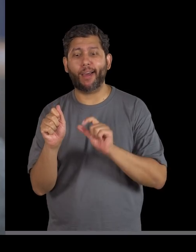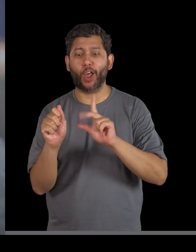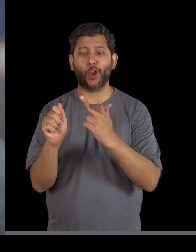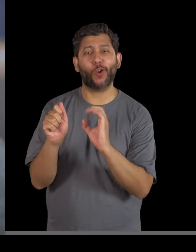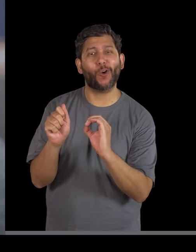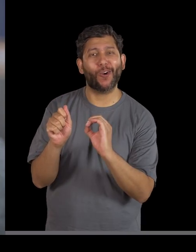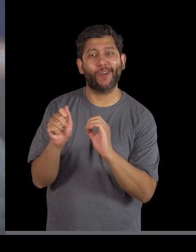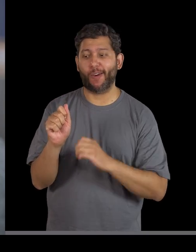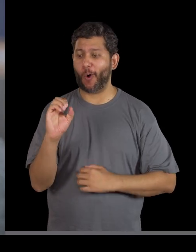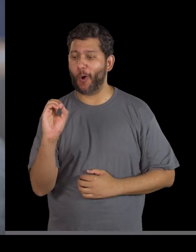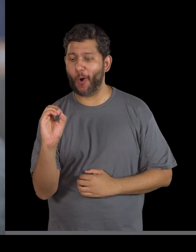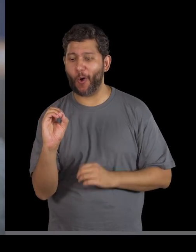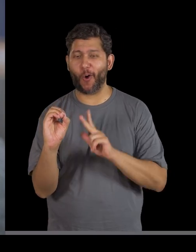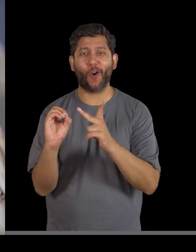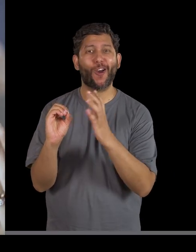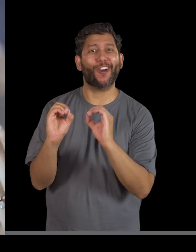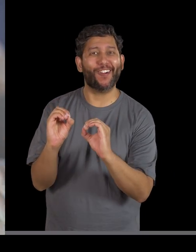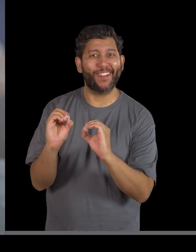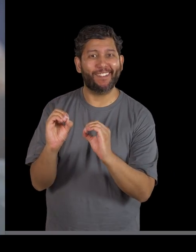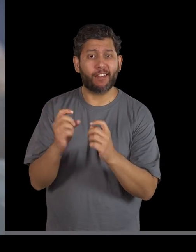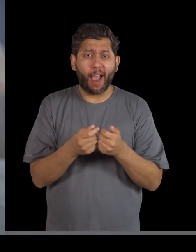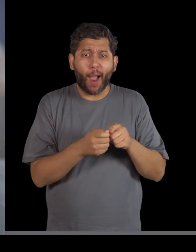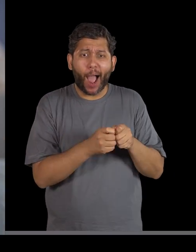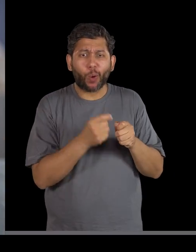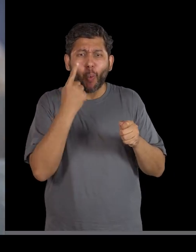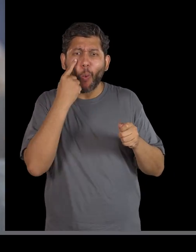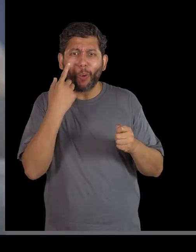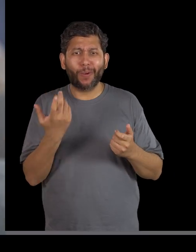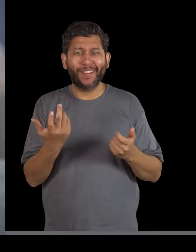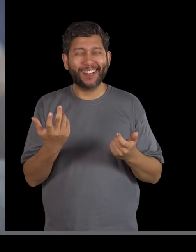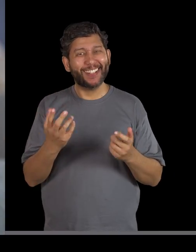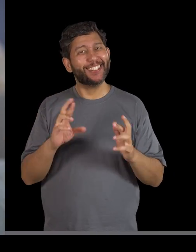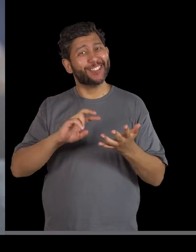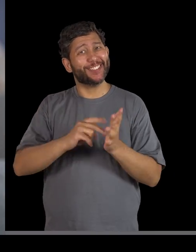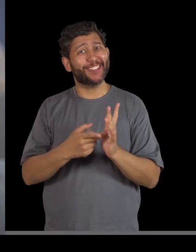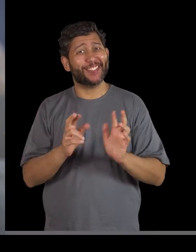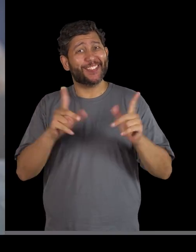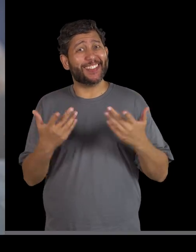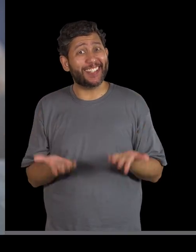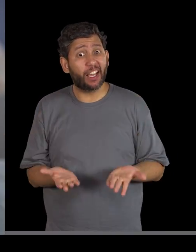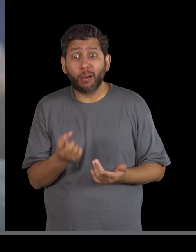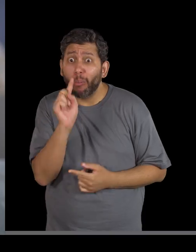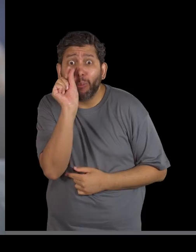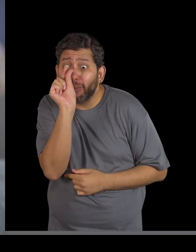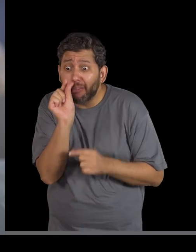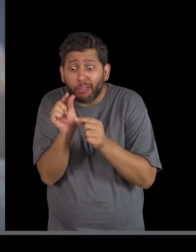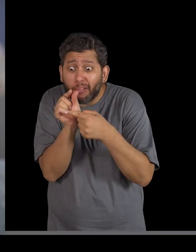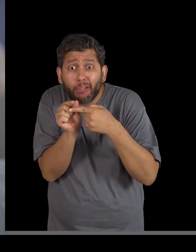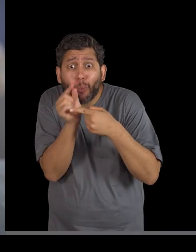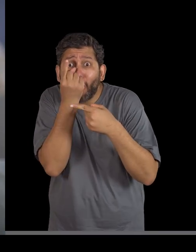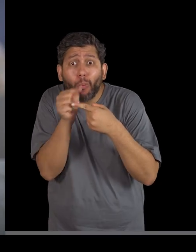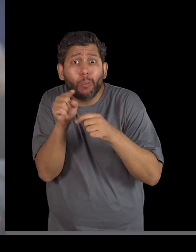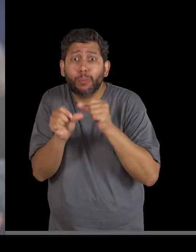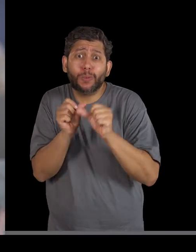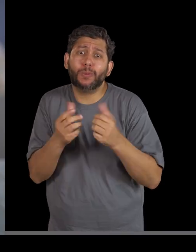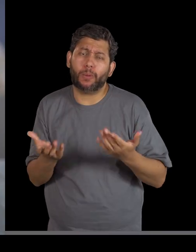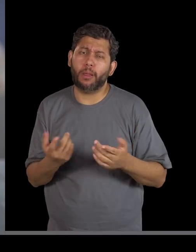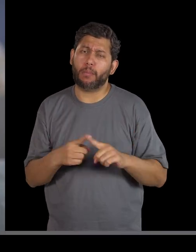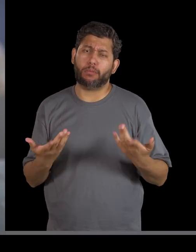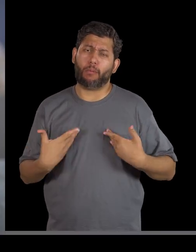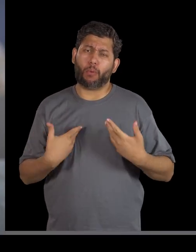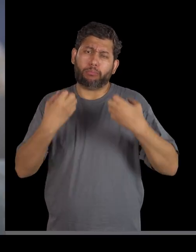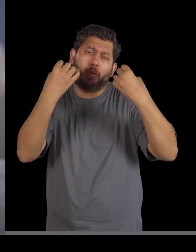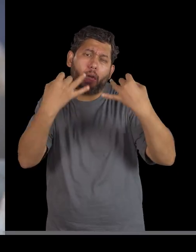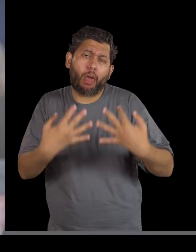são fonemas, né, em português. Então, a discussão entre fonética e fonologia é longa, também precisaria de mais tempo, de mais aulas aqui com